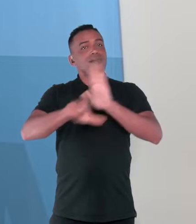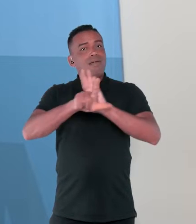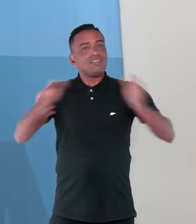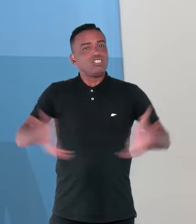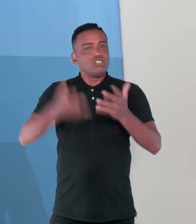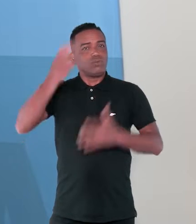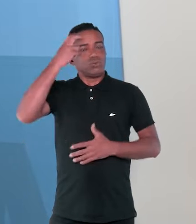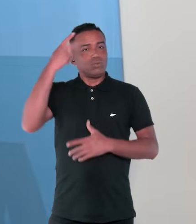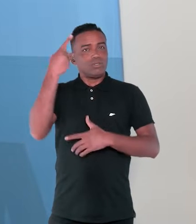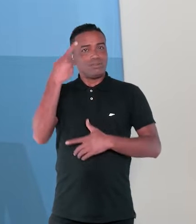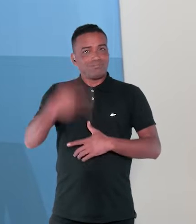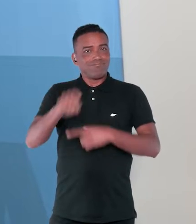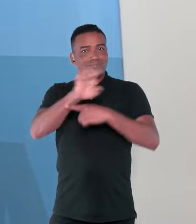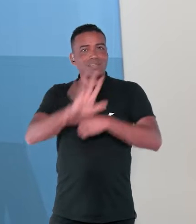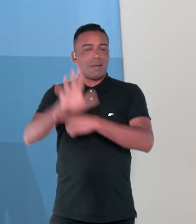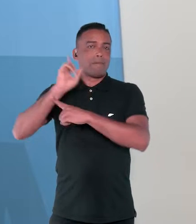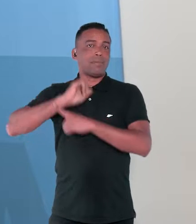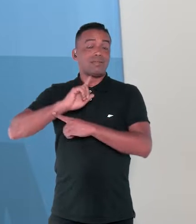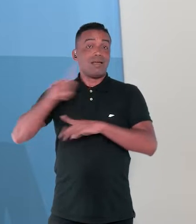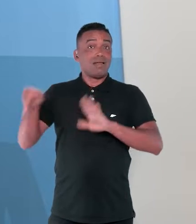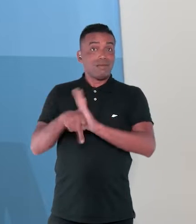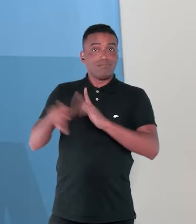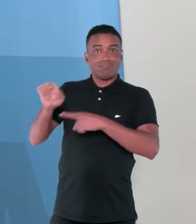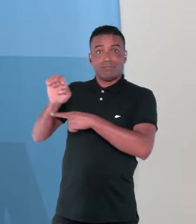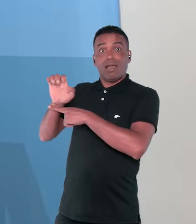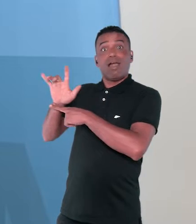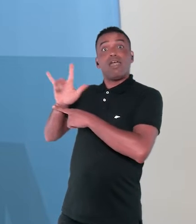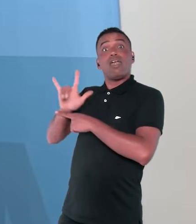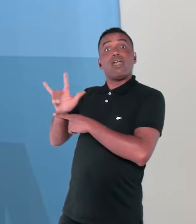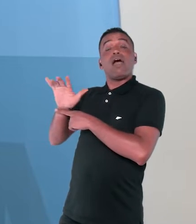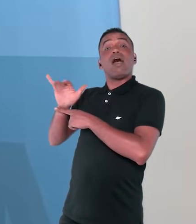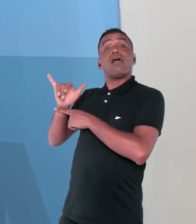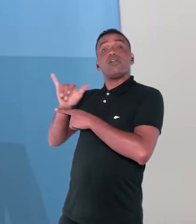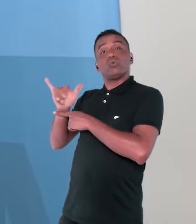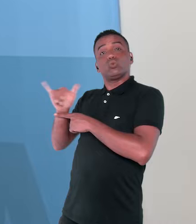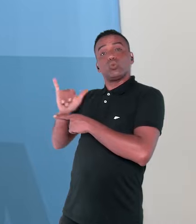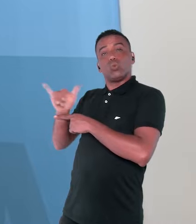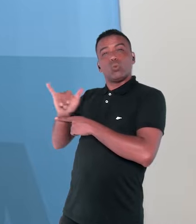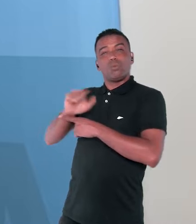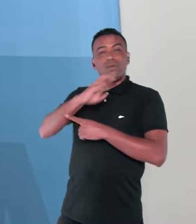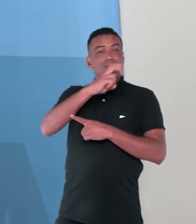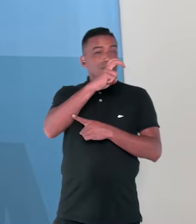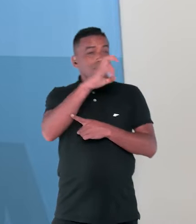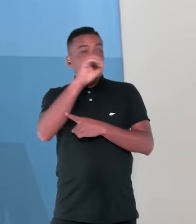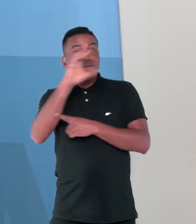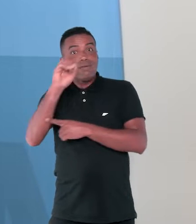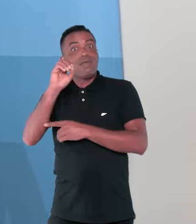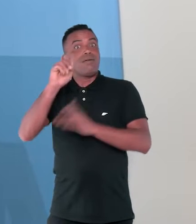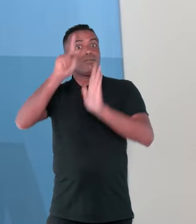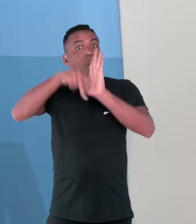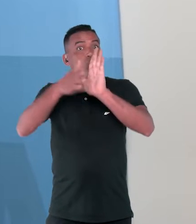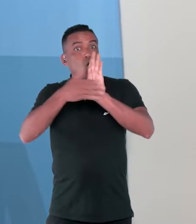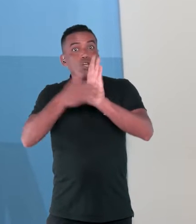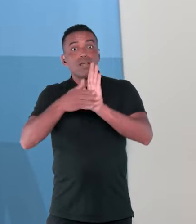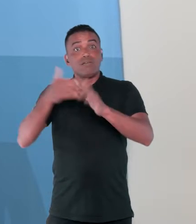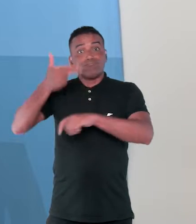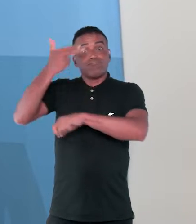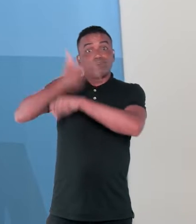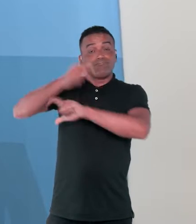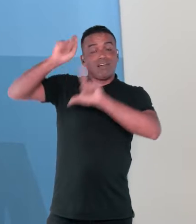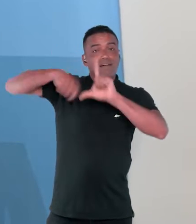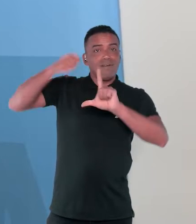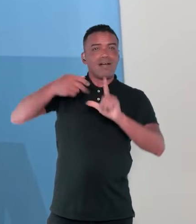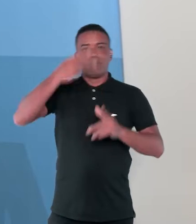Gerais. Aqui no canal do Sempre um Papo no YouTube, são mais de 500 programas gravados com autores,